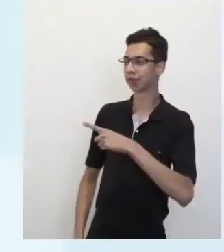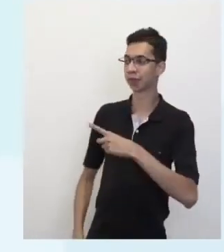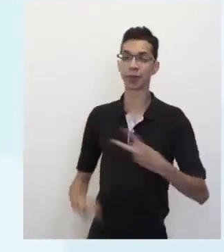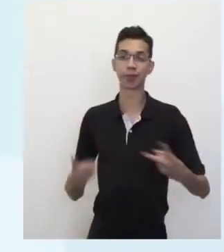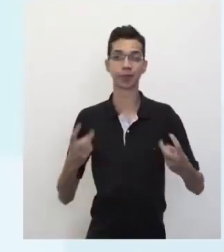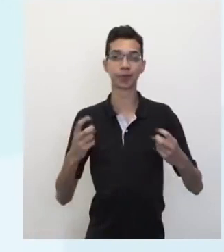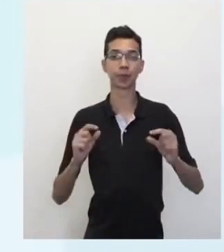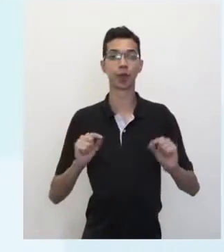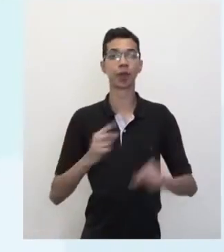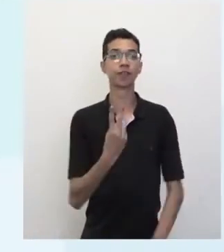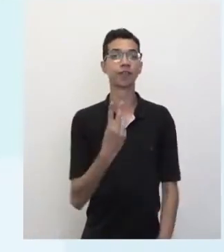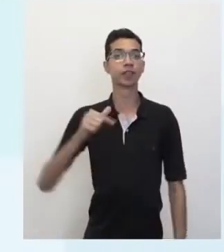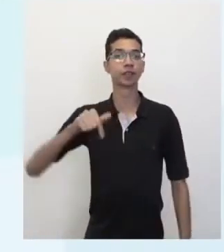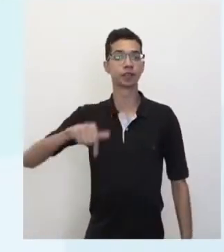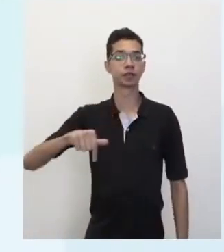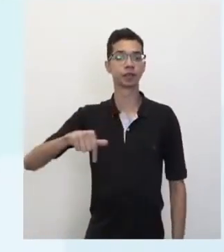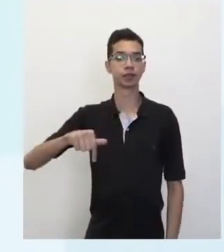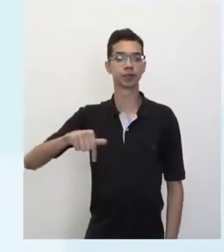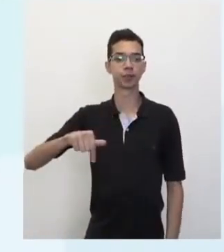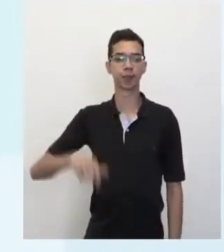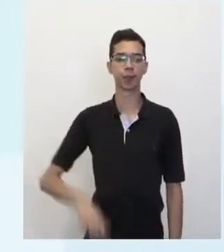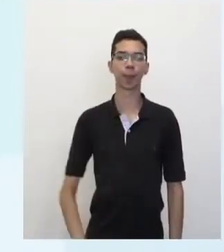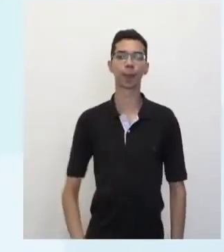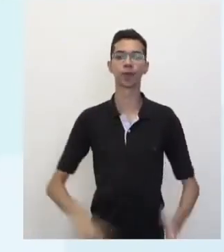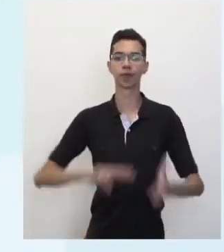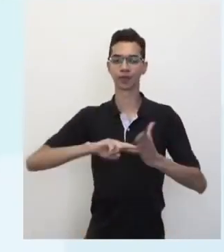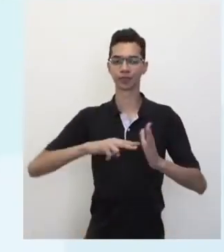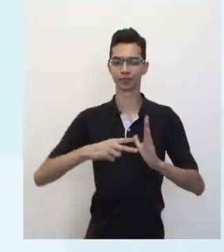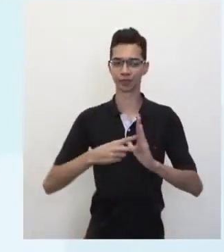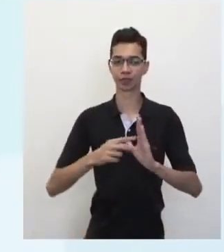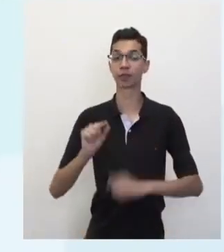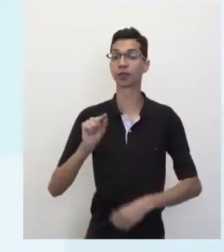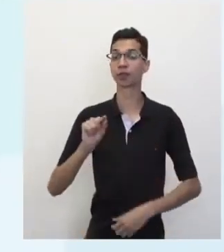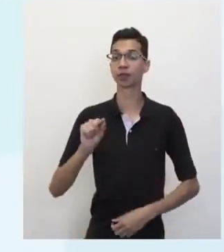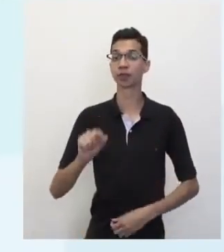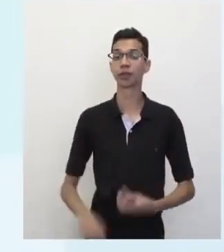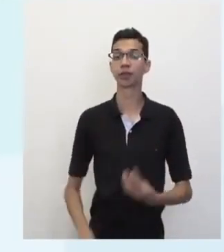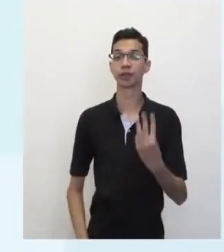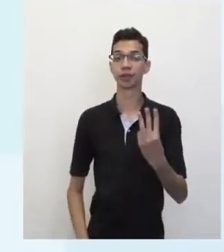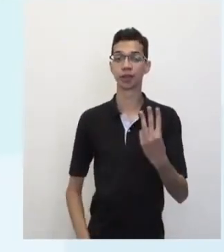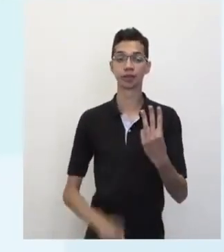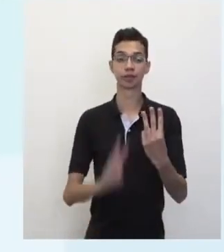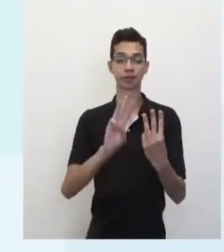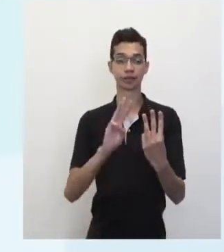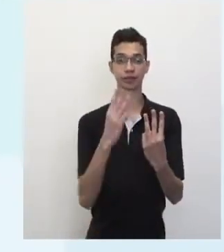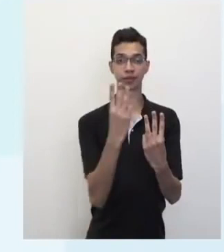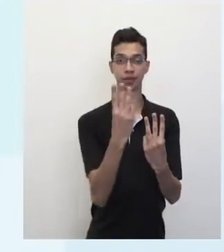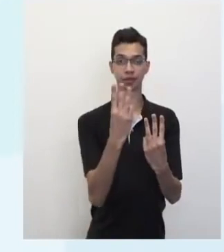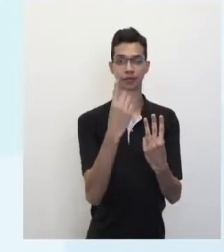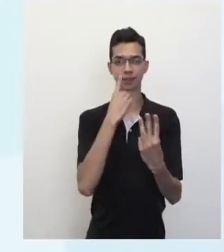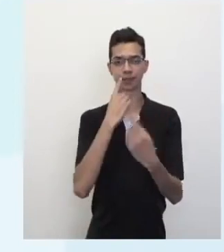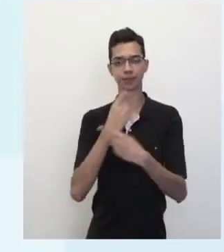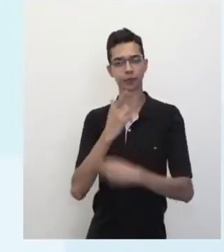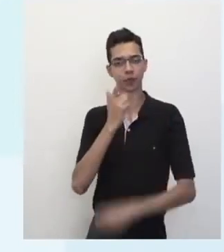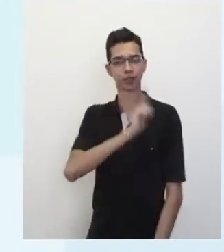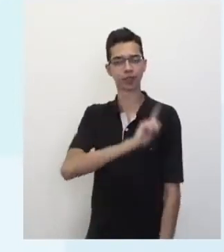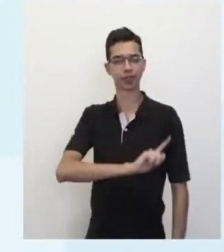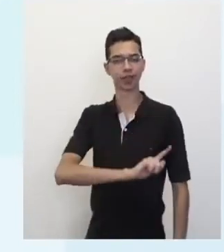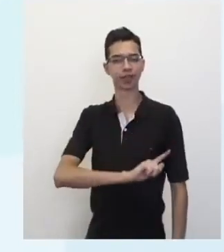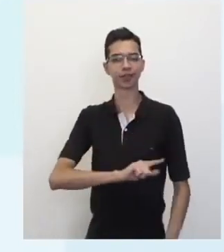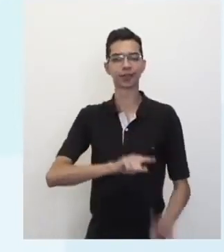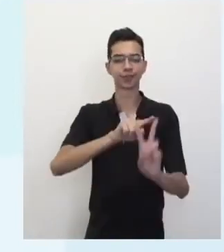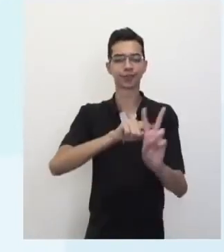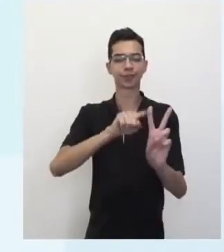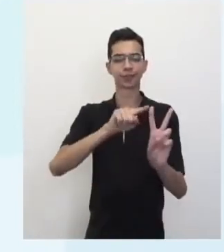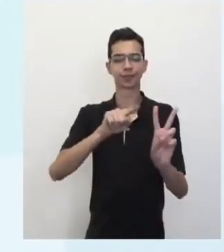o 27 é o 3 ao cubo. Então, eu consigo achar a raiz cúbica do 27, não é isso? E o 81 é o 3